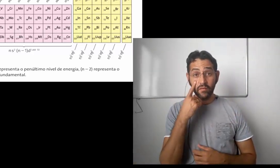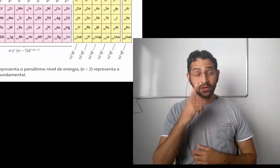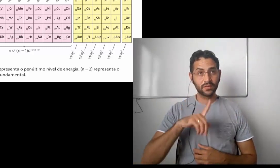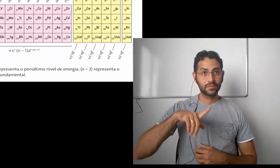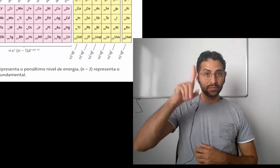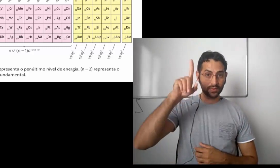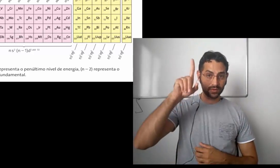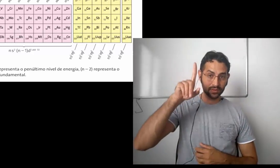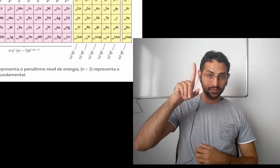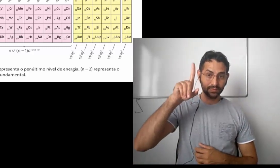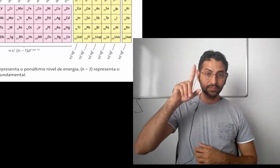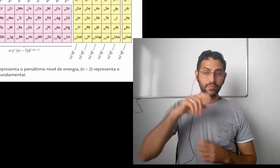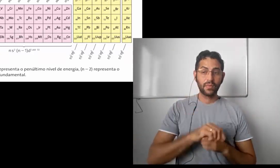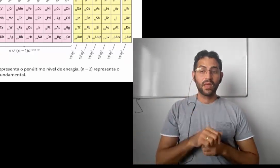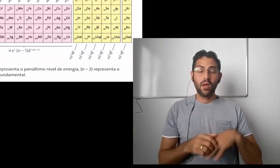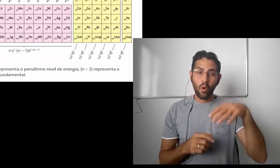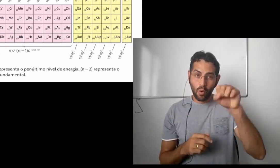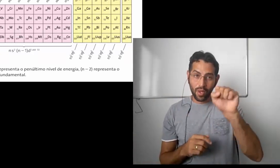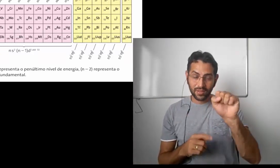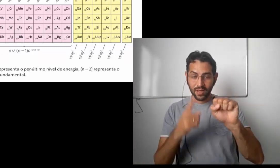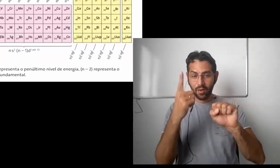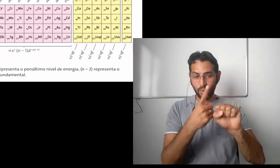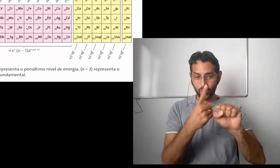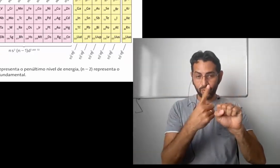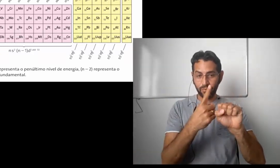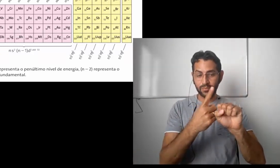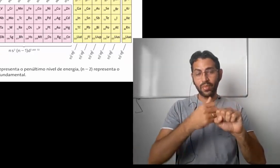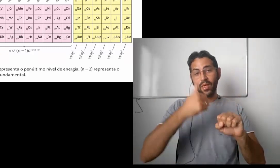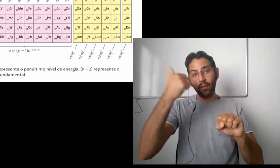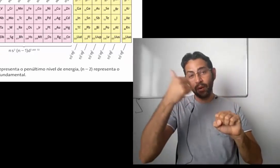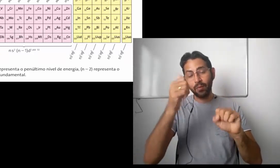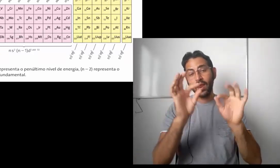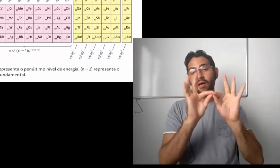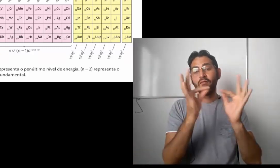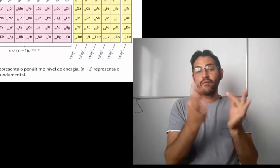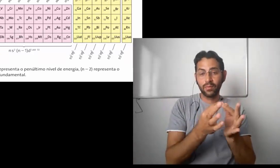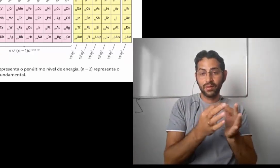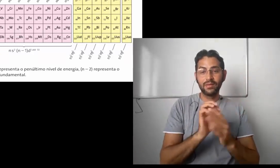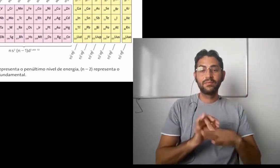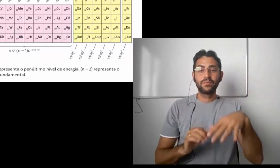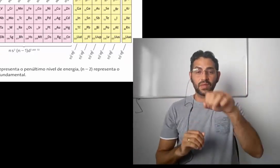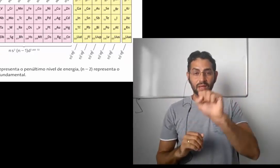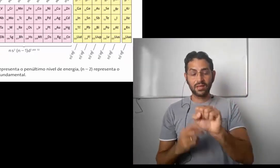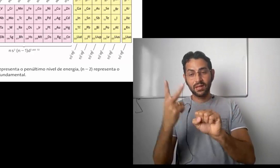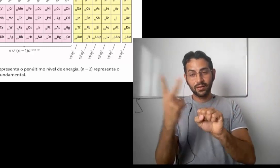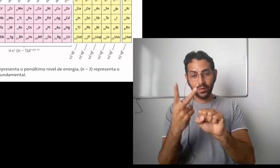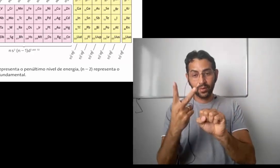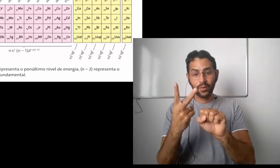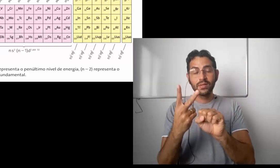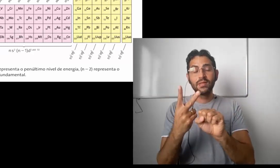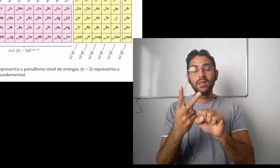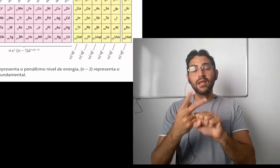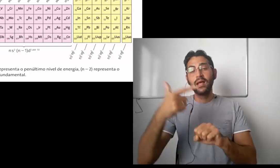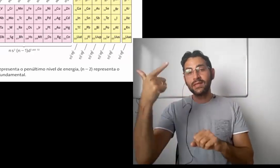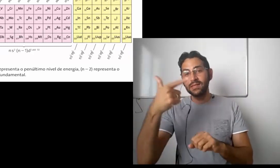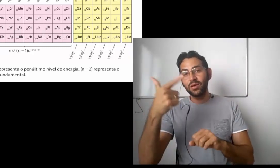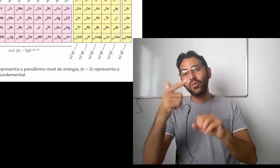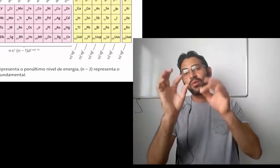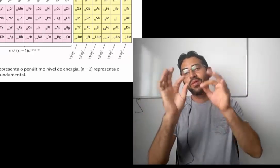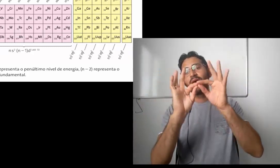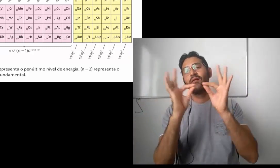nós também temos o subnível S como último, só que agora com 2